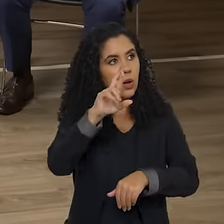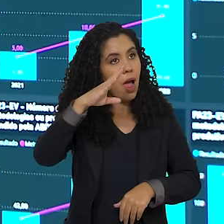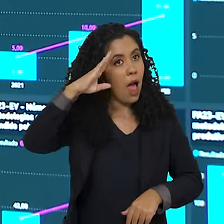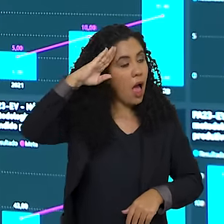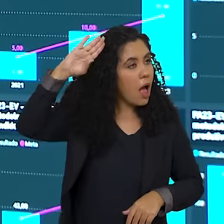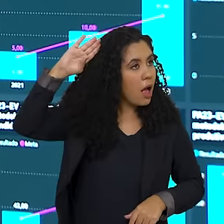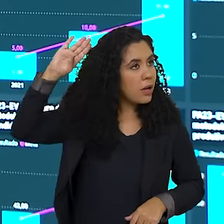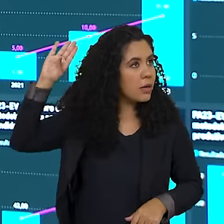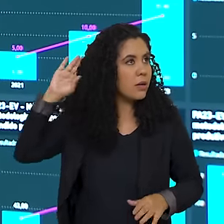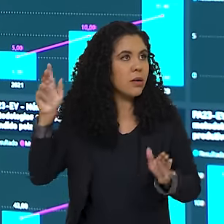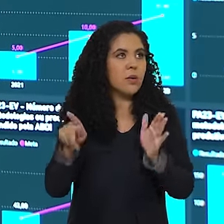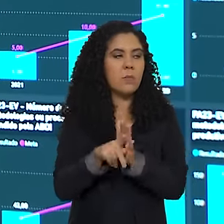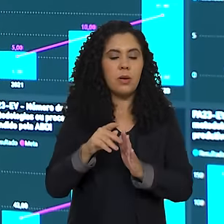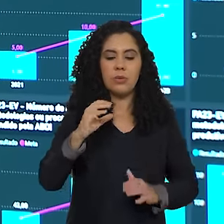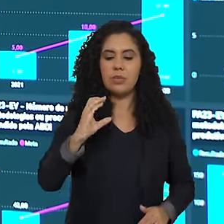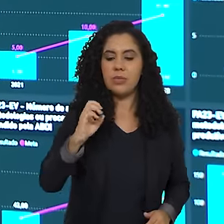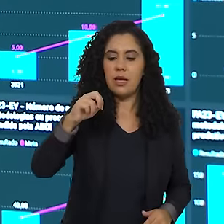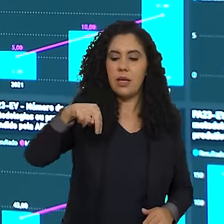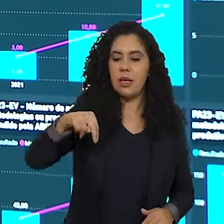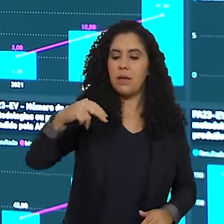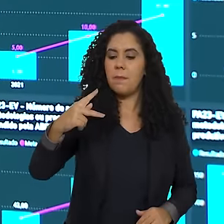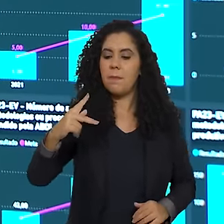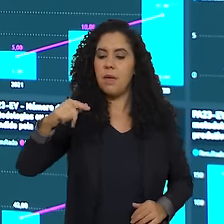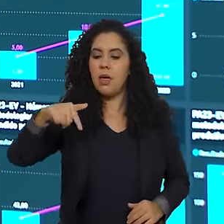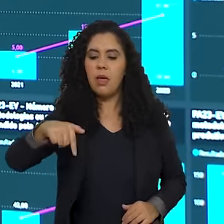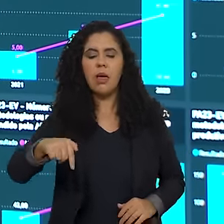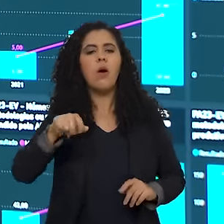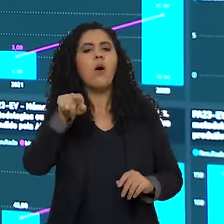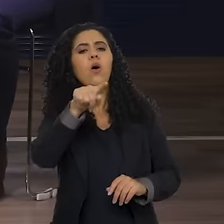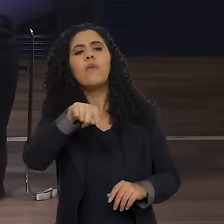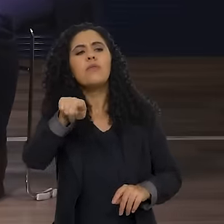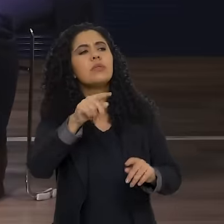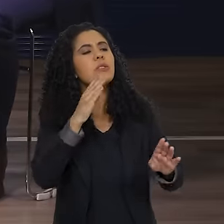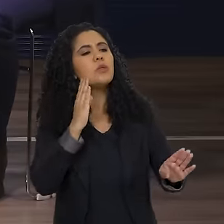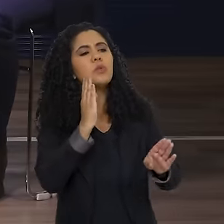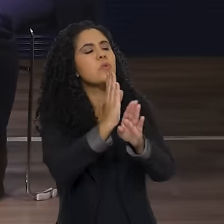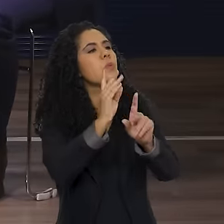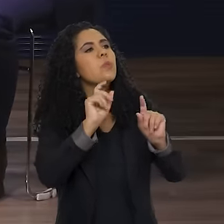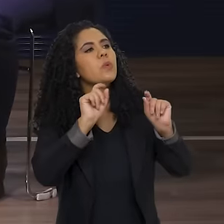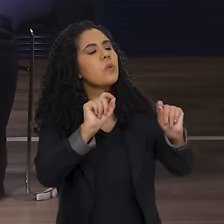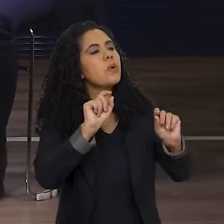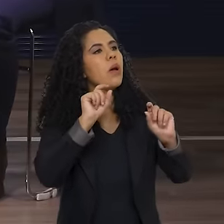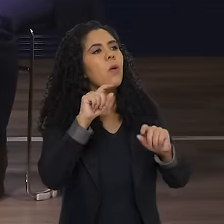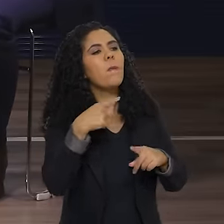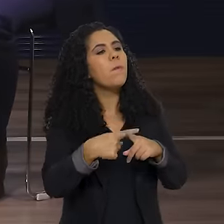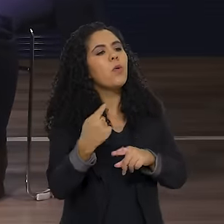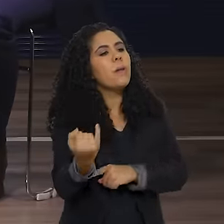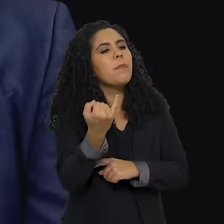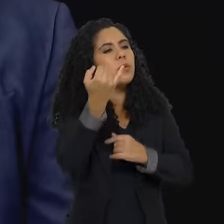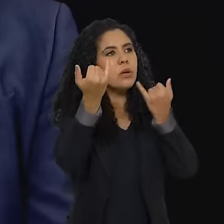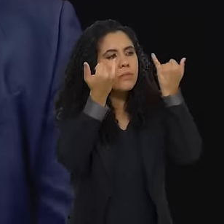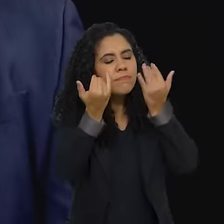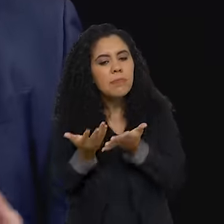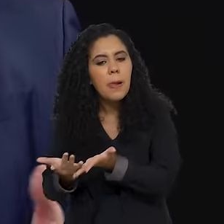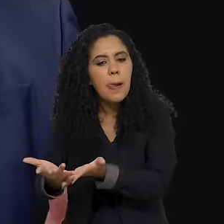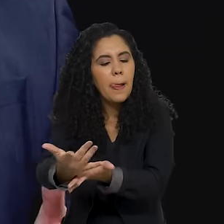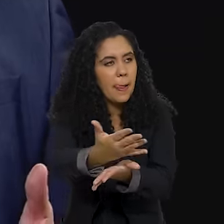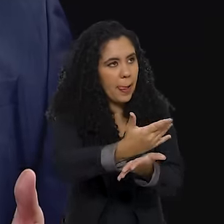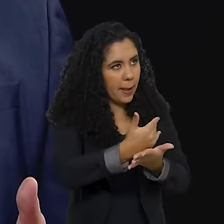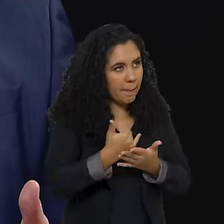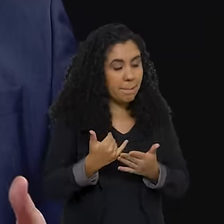inovação promovido pelo CNPq. O que vocês identificaram? Qual que é a importância de se conhecer dados assim? Olha,